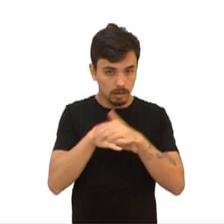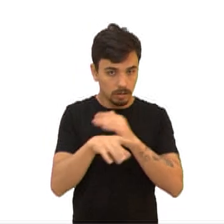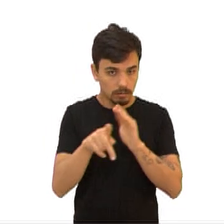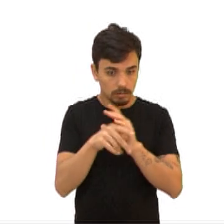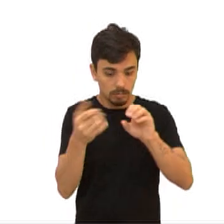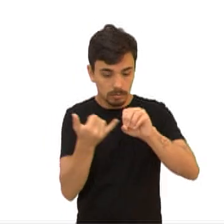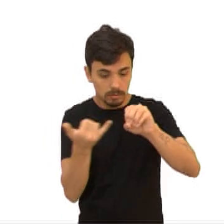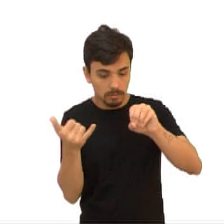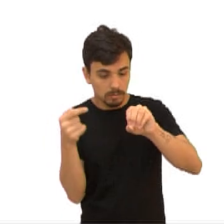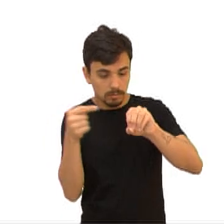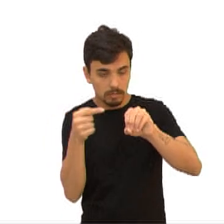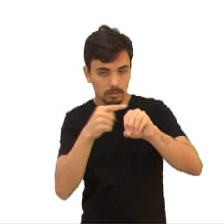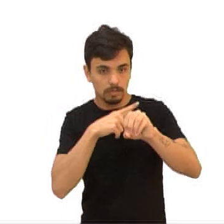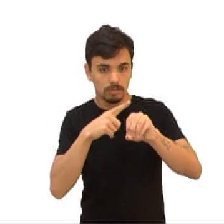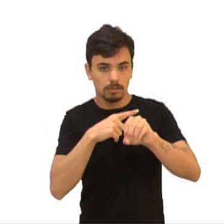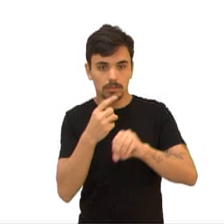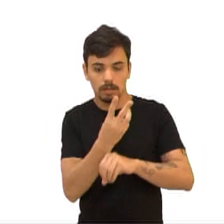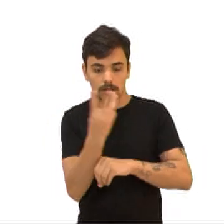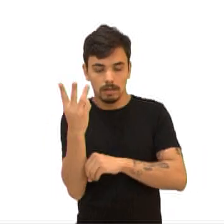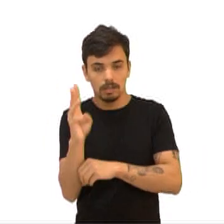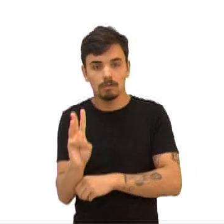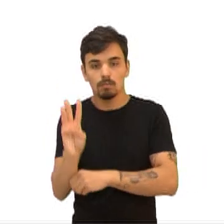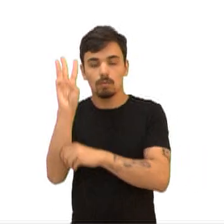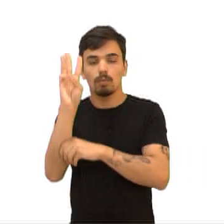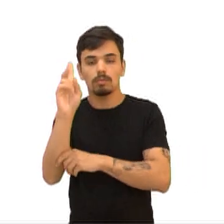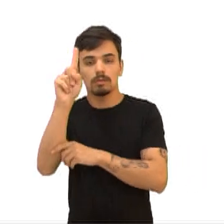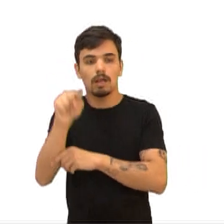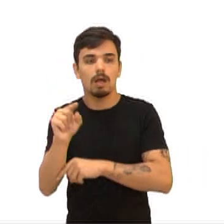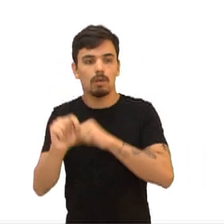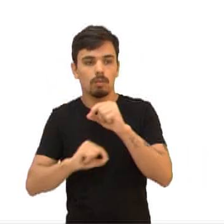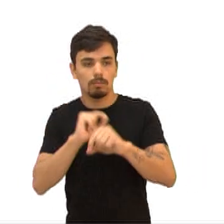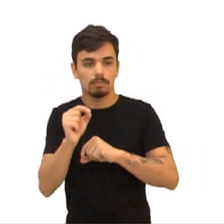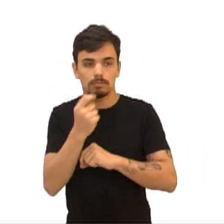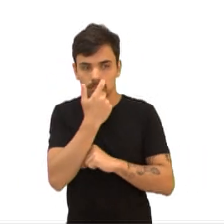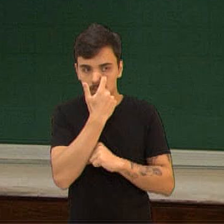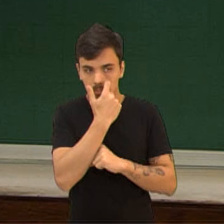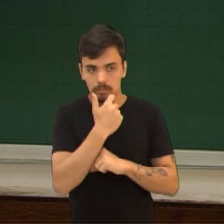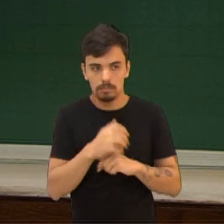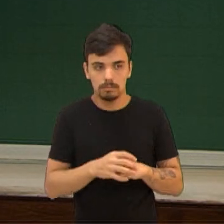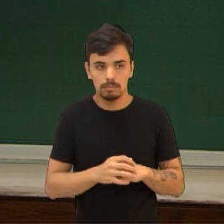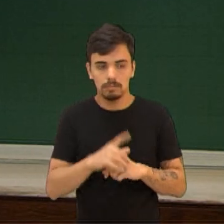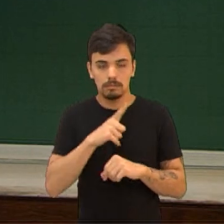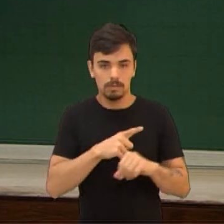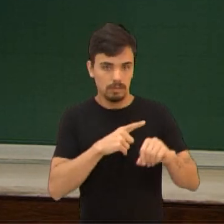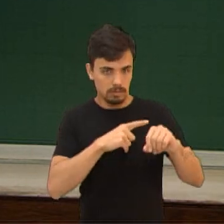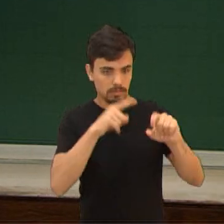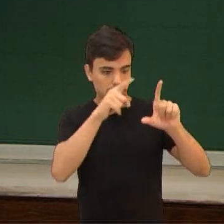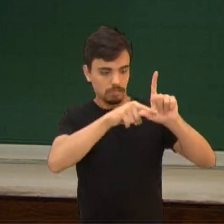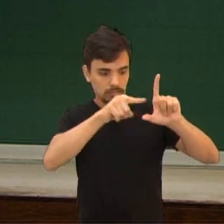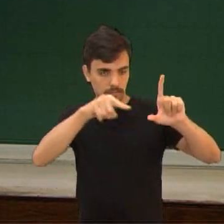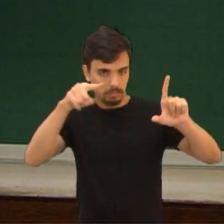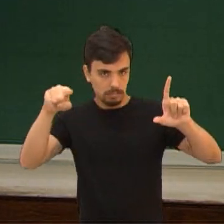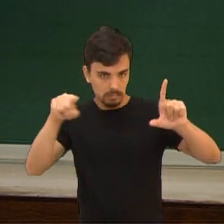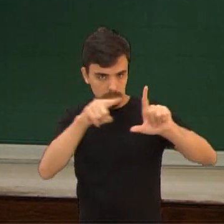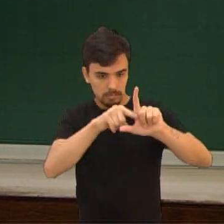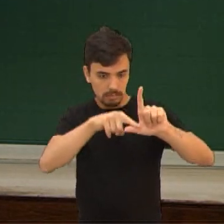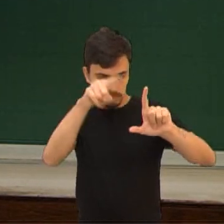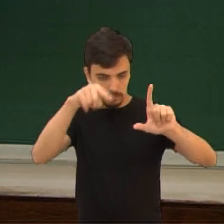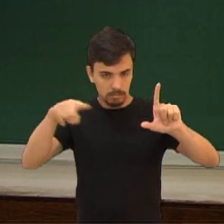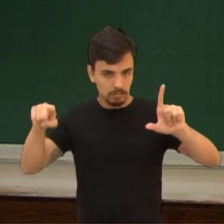capacitor, quando submetida a 3 volts, é... Então, aqui eu tenho o gráfico, né, que apresenta